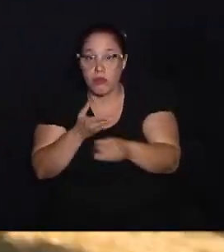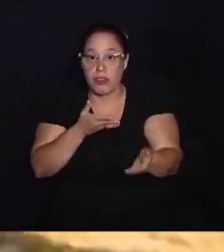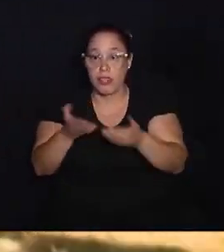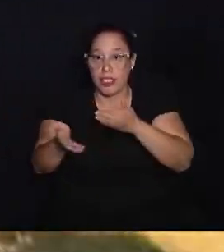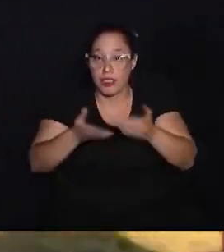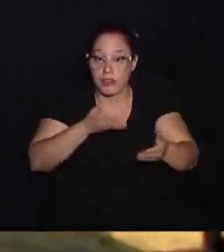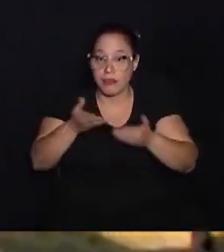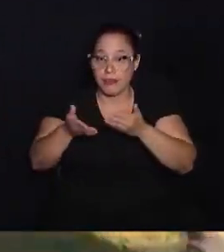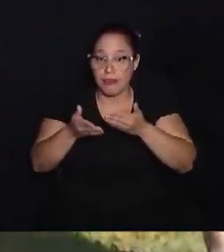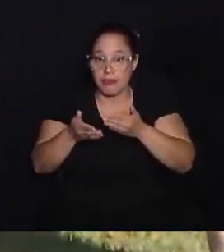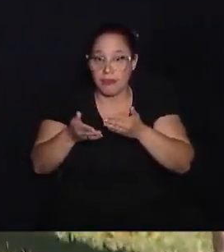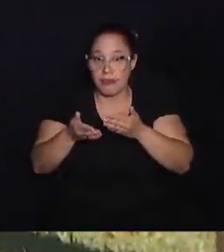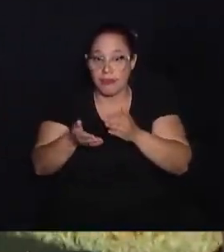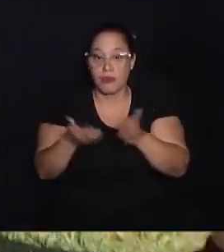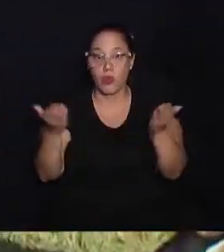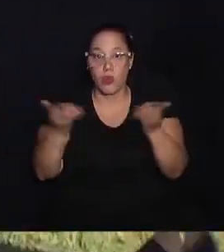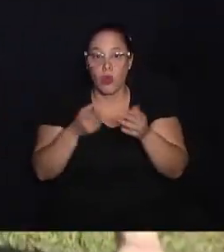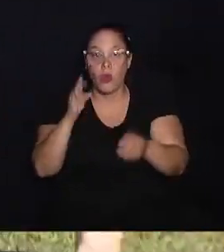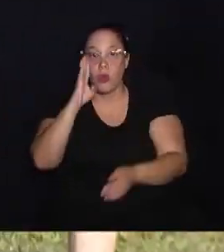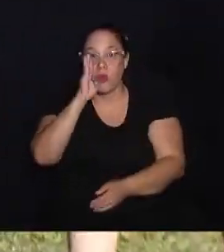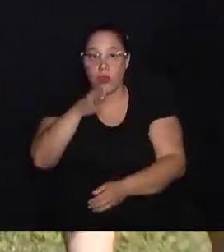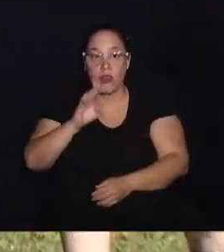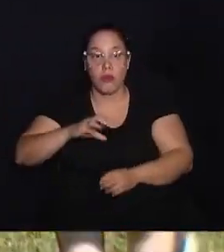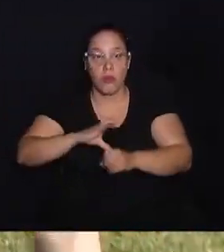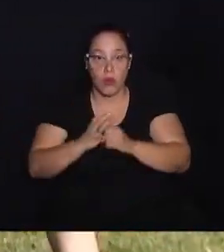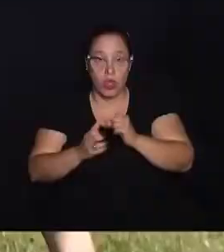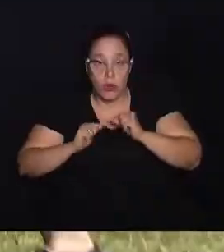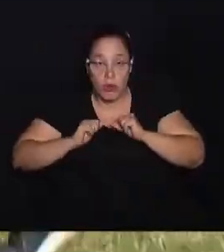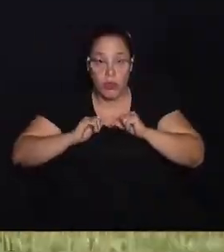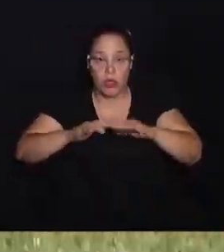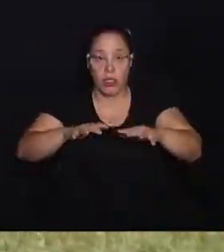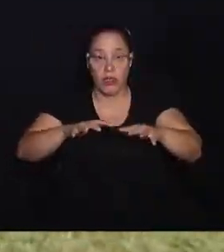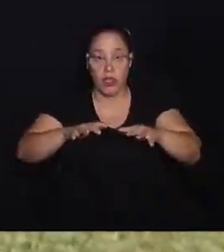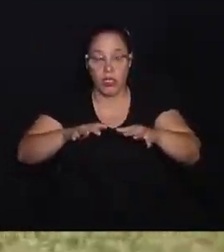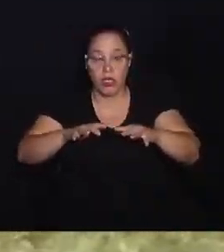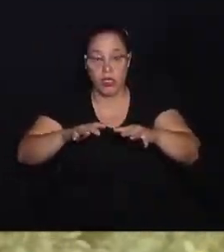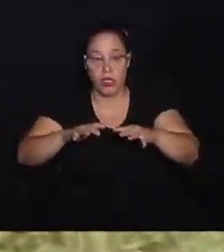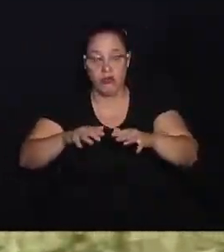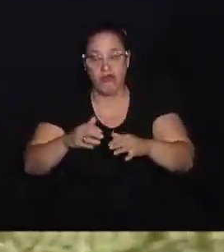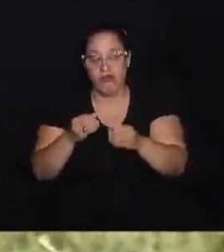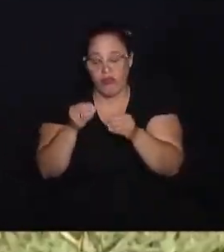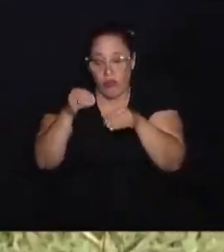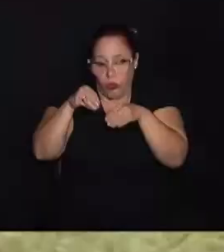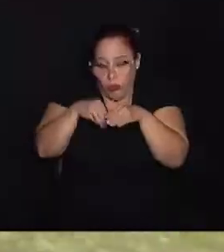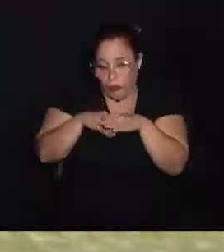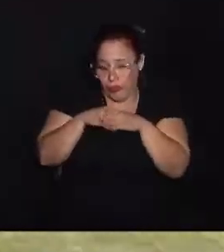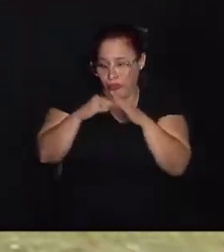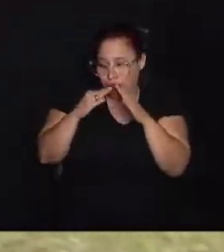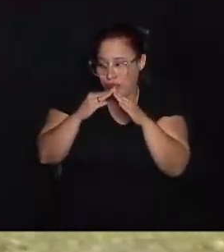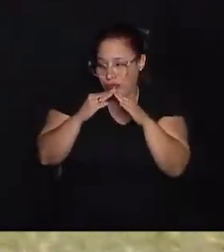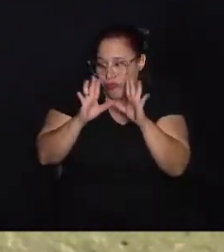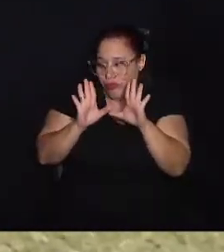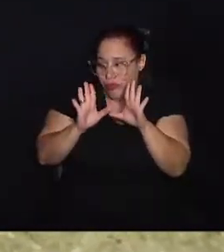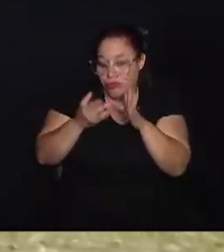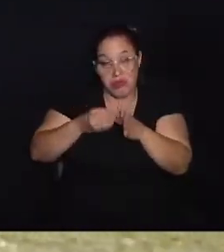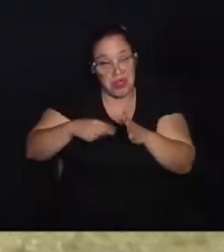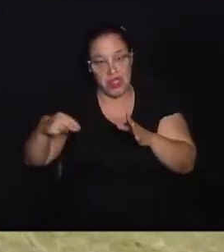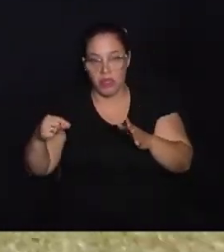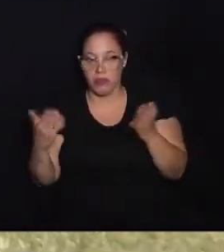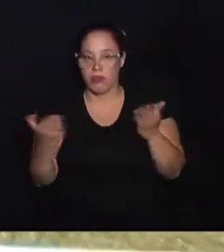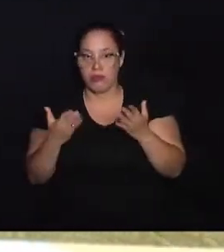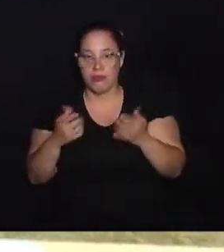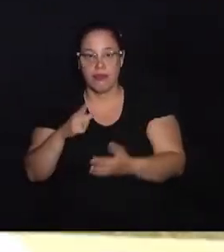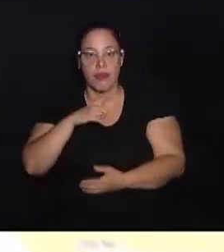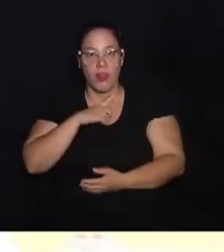ali via WhatsApp e se interagir e isso é muito bom hoje principalmente depois da pandemia onde as pessoas viviam reclusa em suas